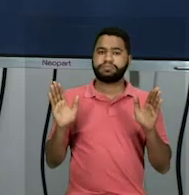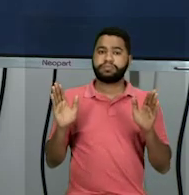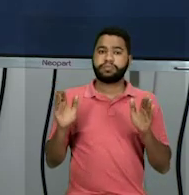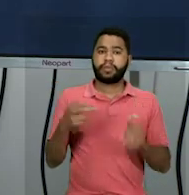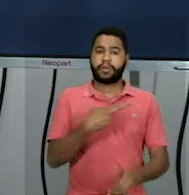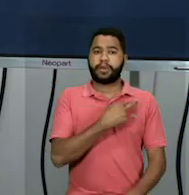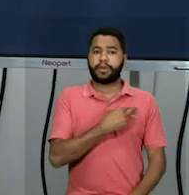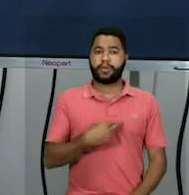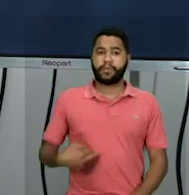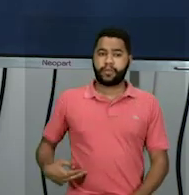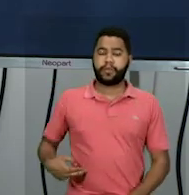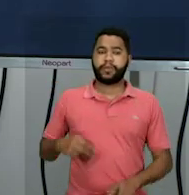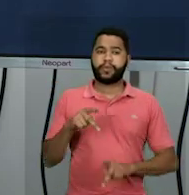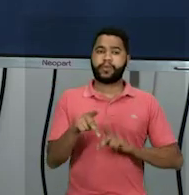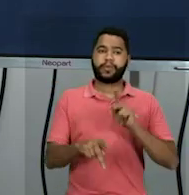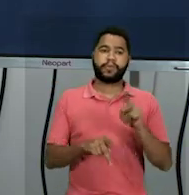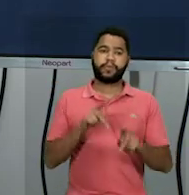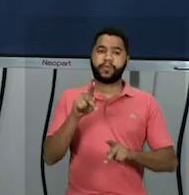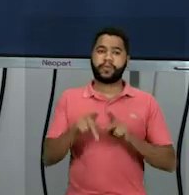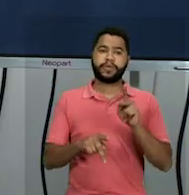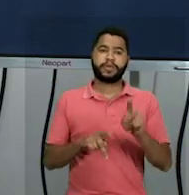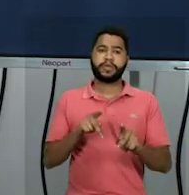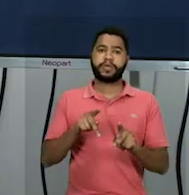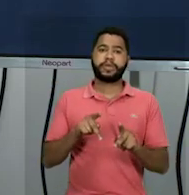República Populista. Então,